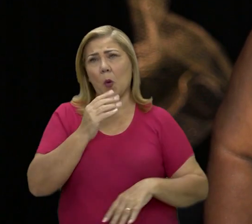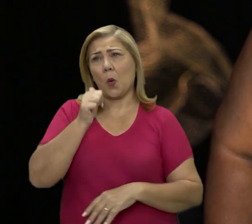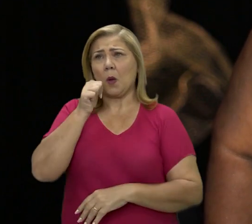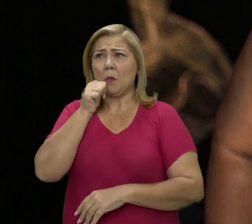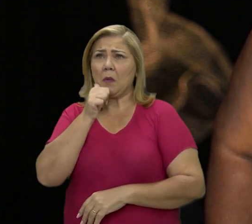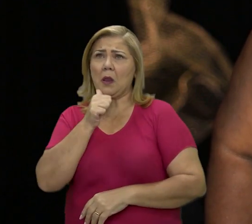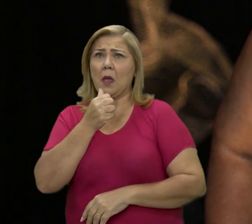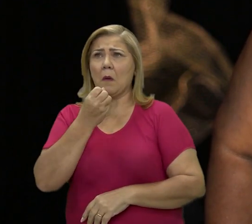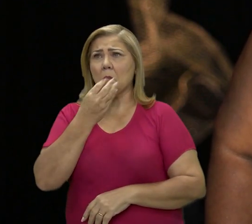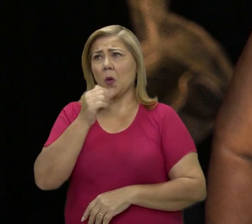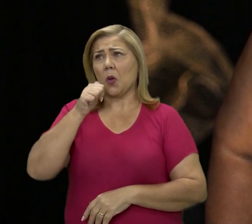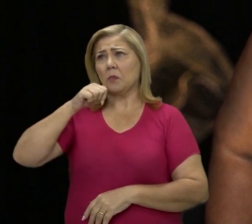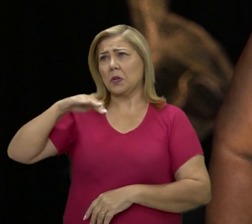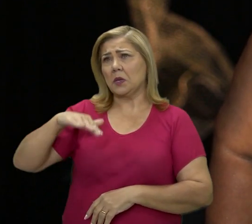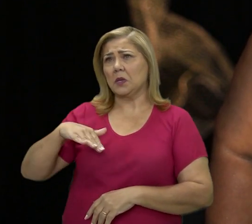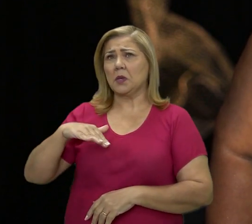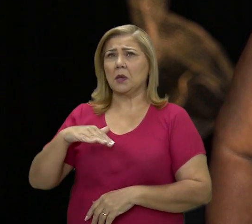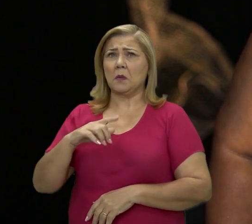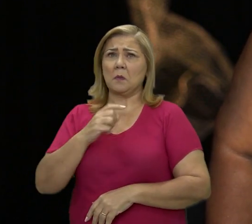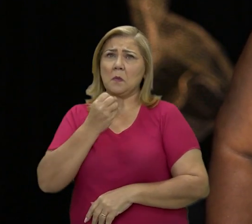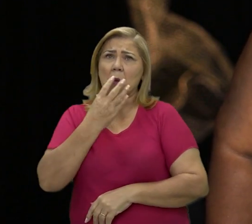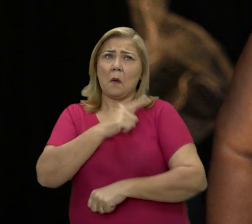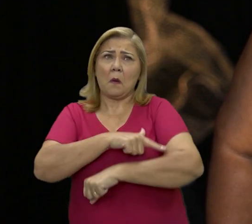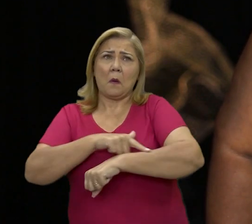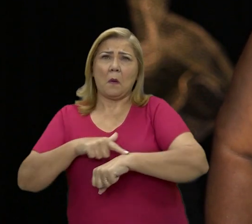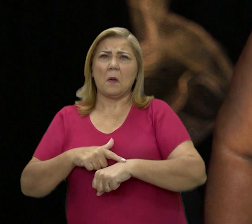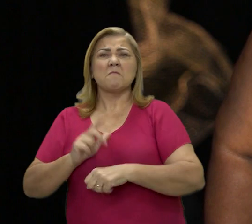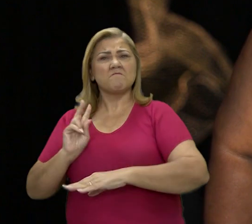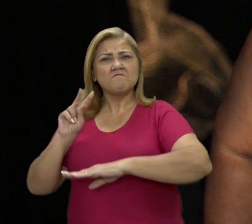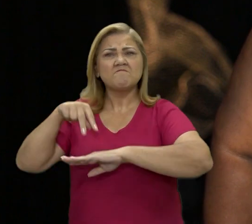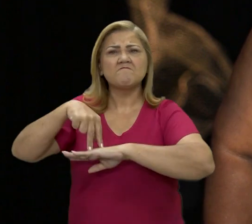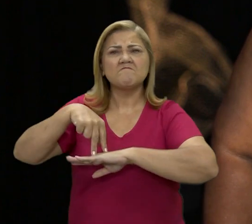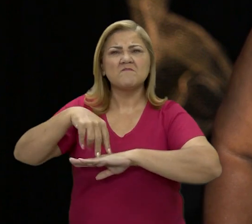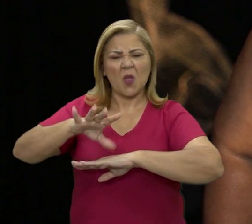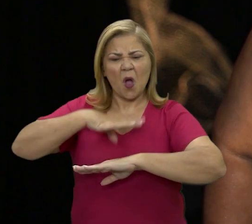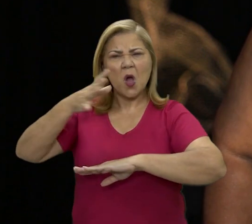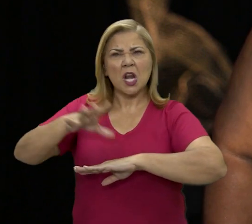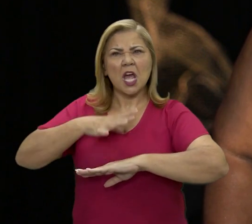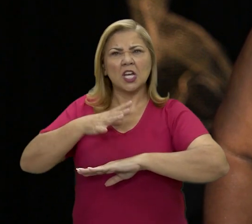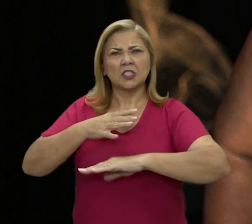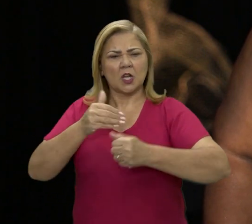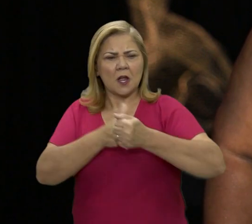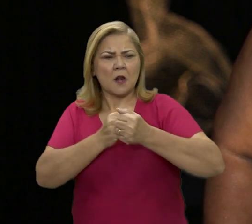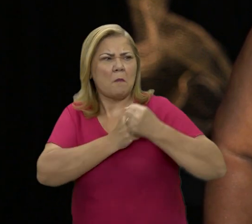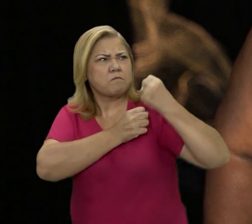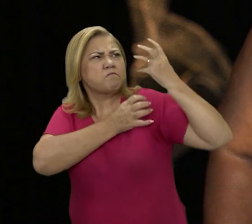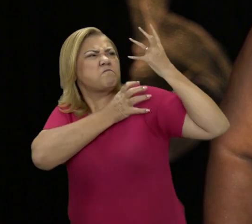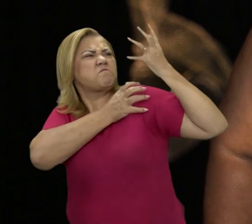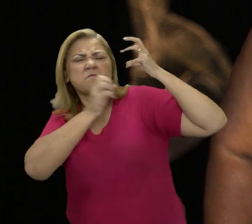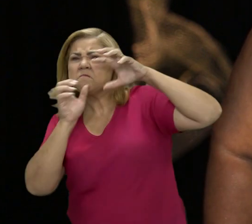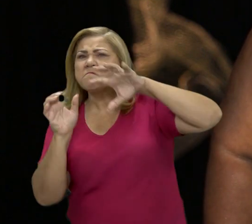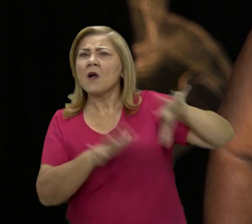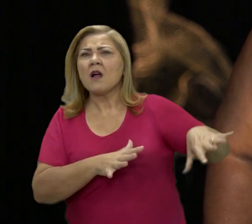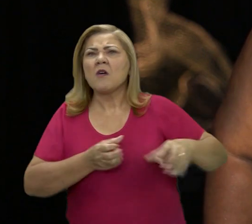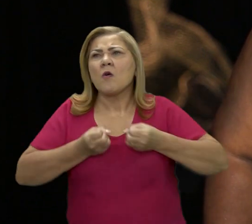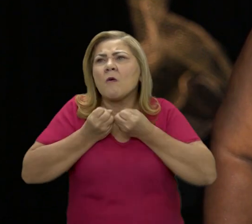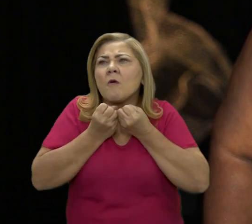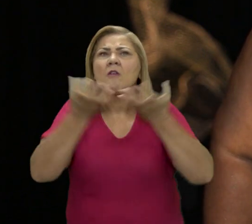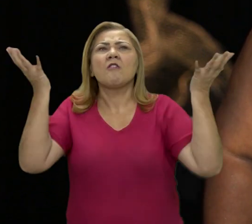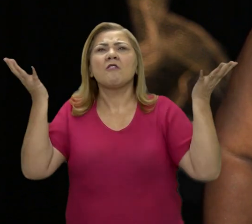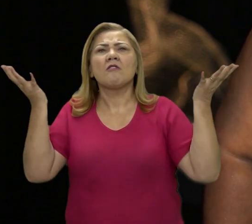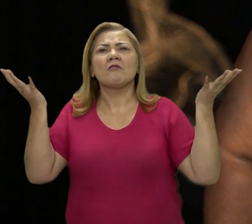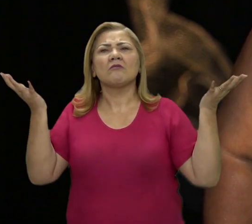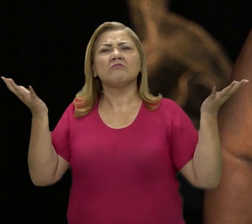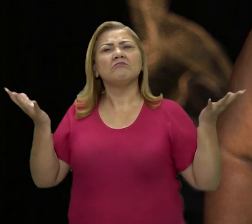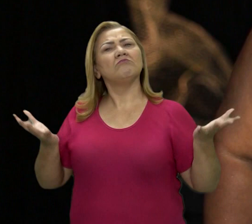menina, da boa mocinha. Eu levantei, me enchi de força e coragem. Eu parei de guardar os